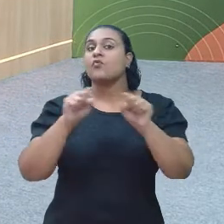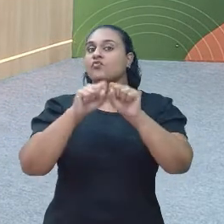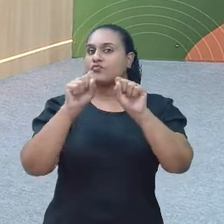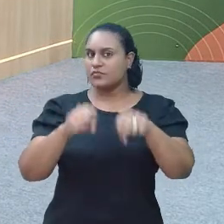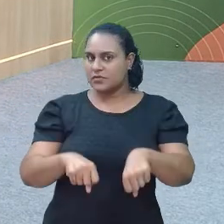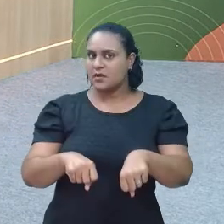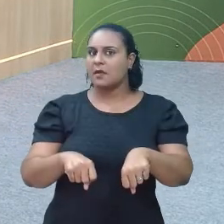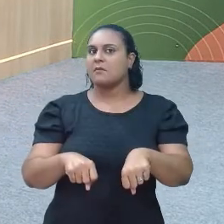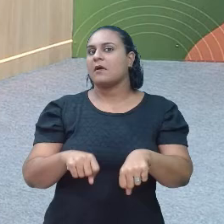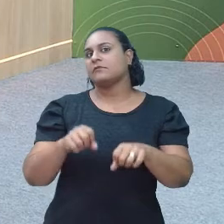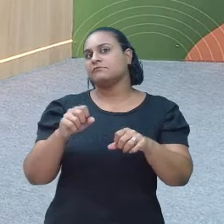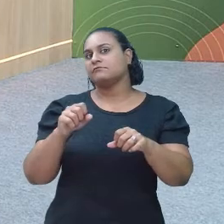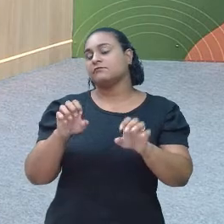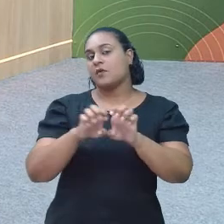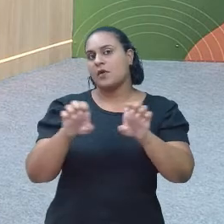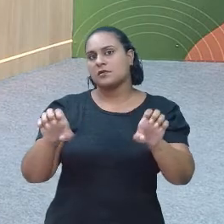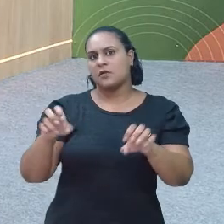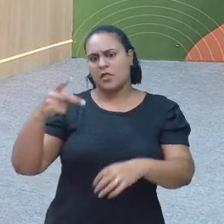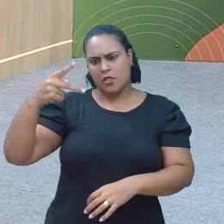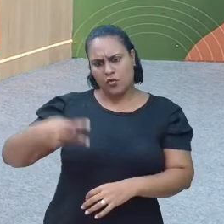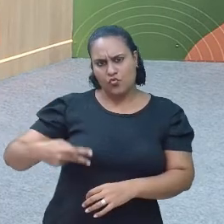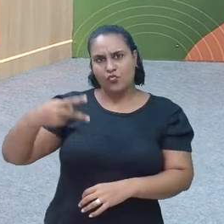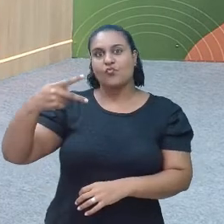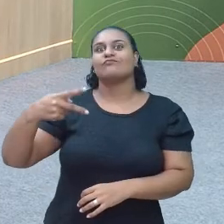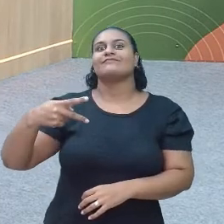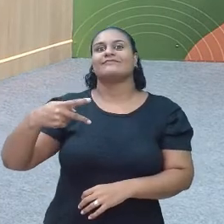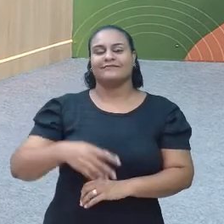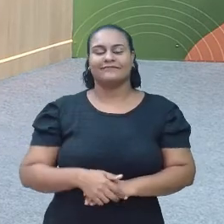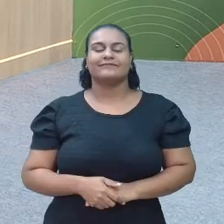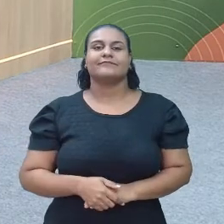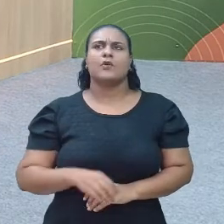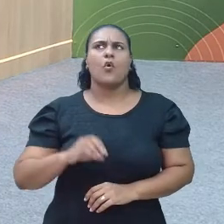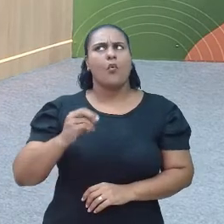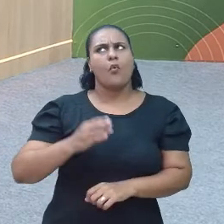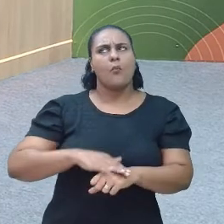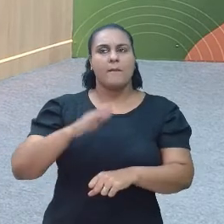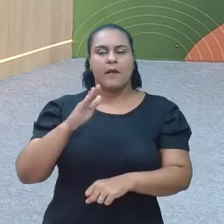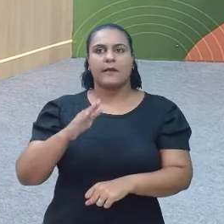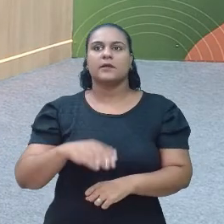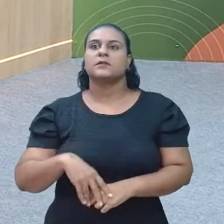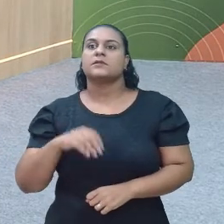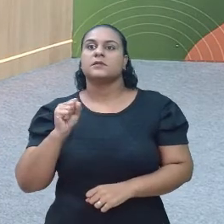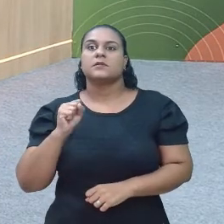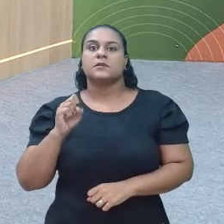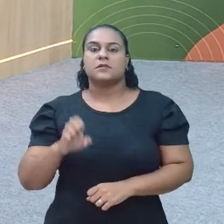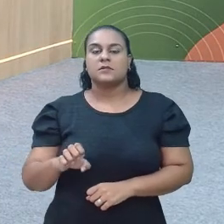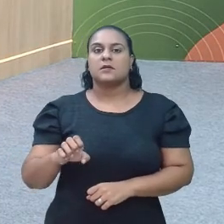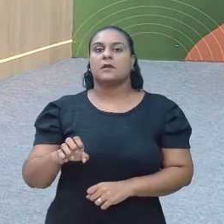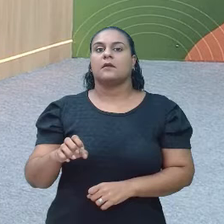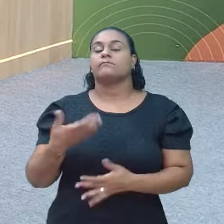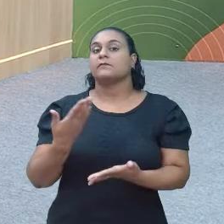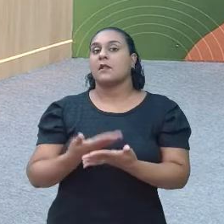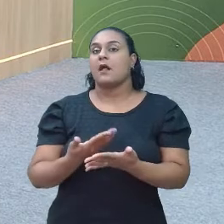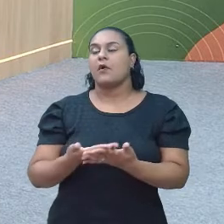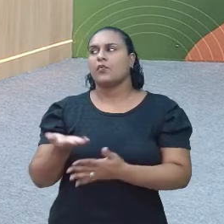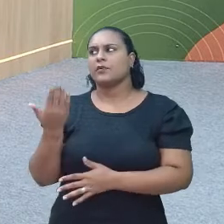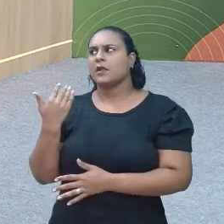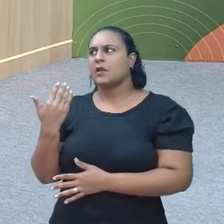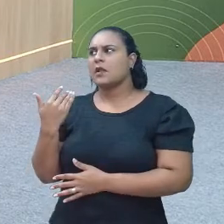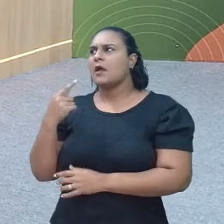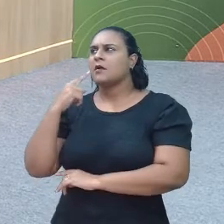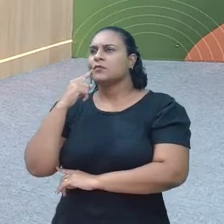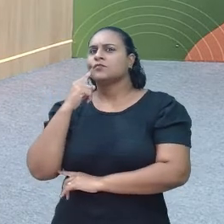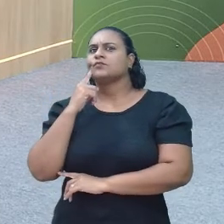eu chamo de um sistema de equações, tá certo? Então, se eu for pegar o que eu fiz na aula anterior, eu estou tentando